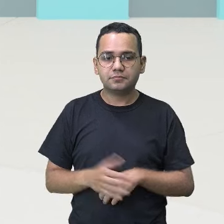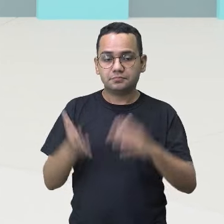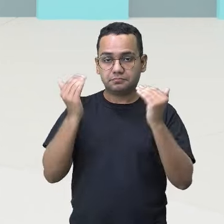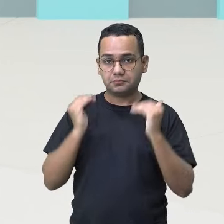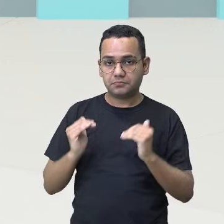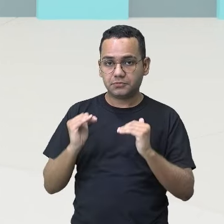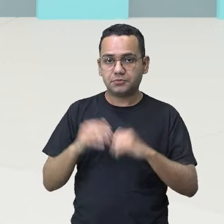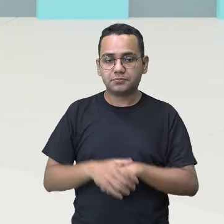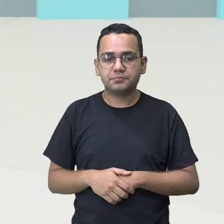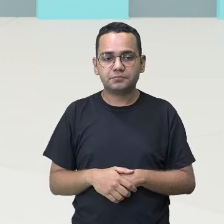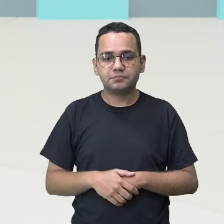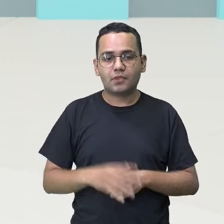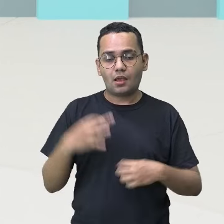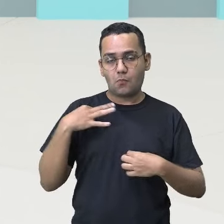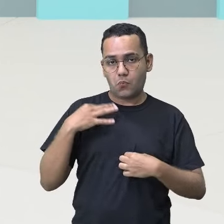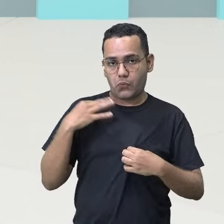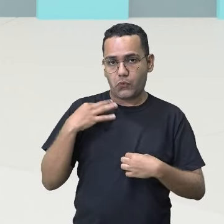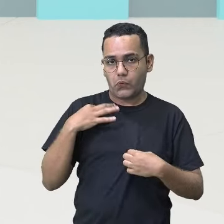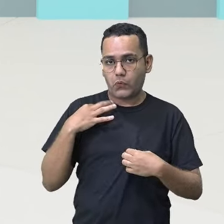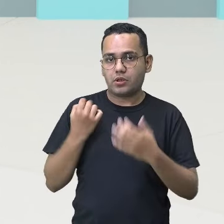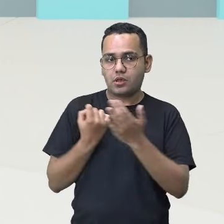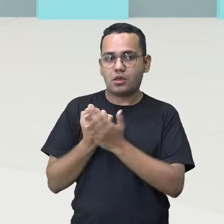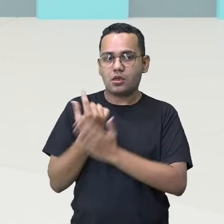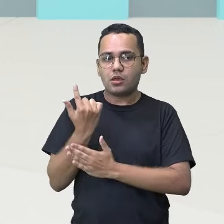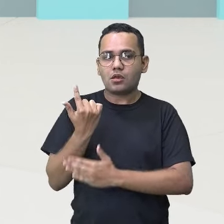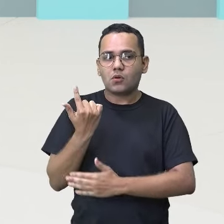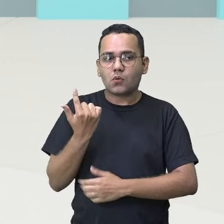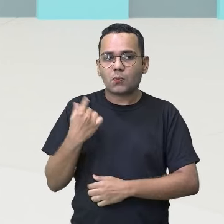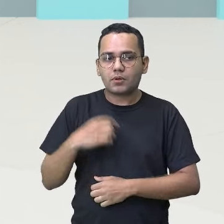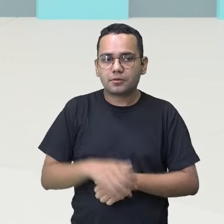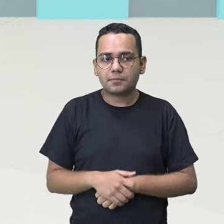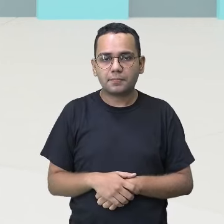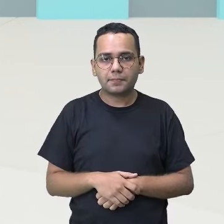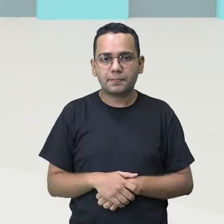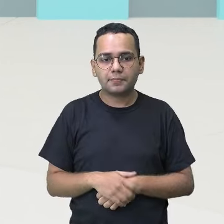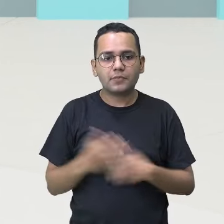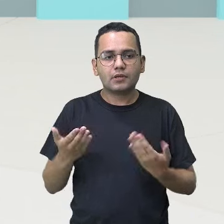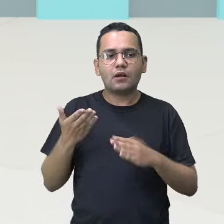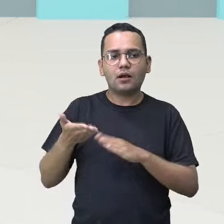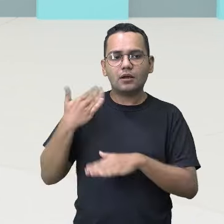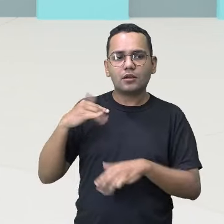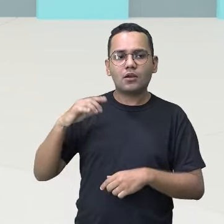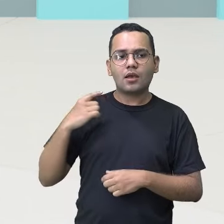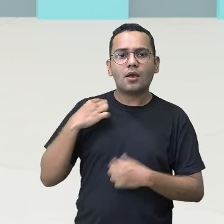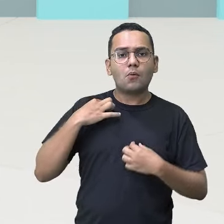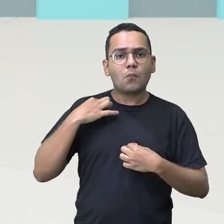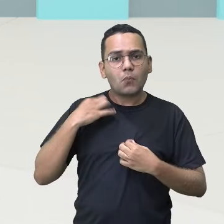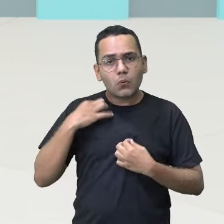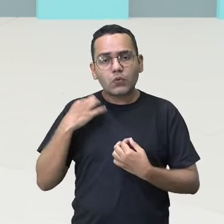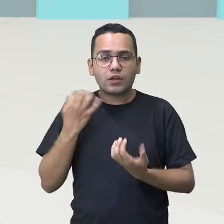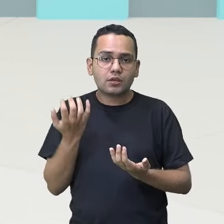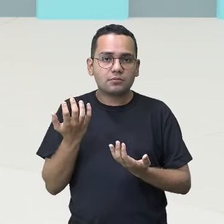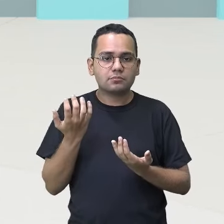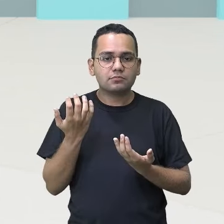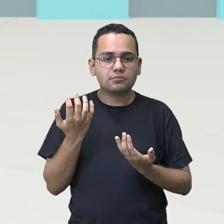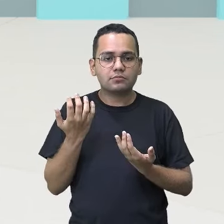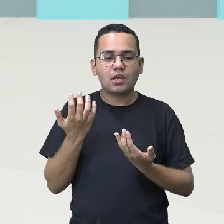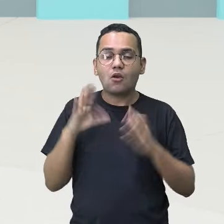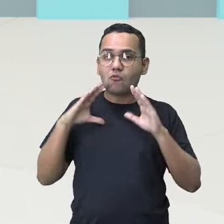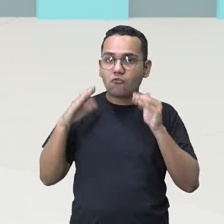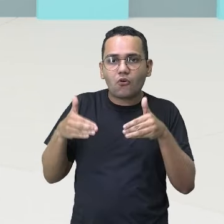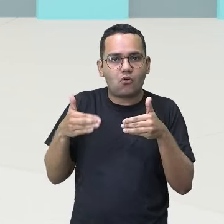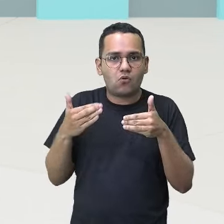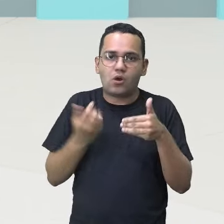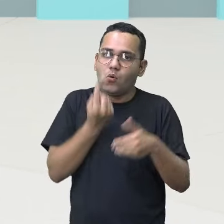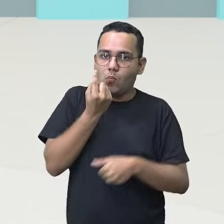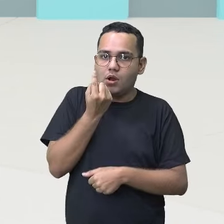a blusa que comprei Se eu olhar para trás quem é que está lá atrás blusa Então não é qualquer blusa é uma blusa específica